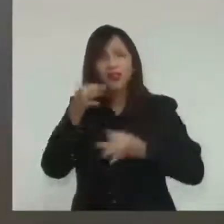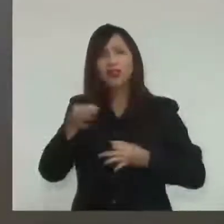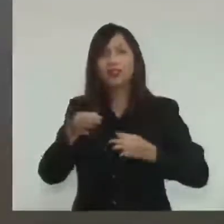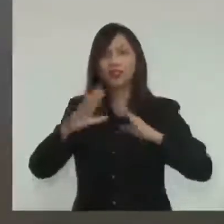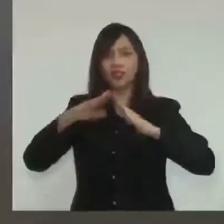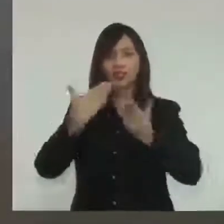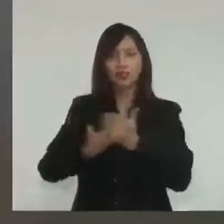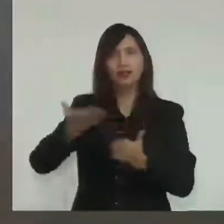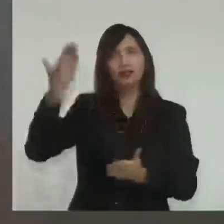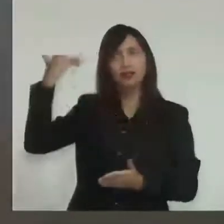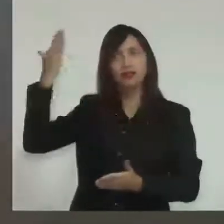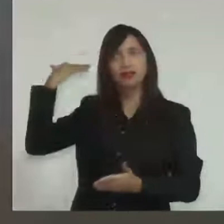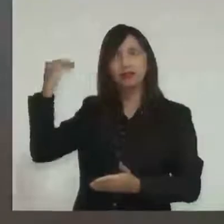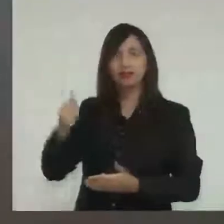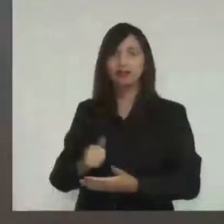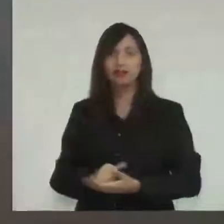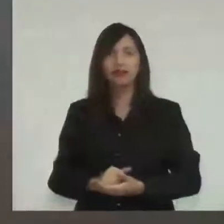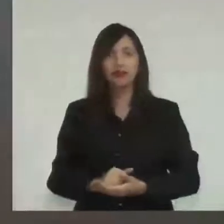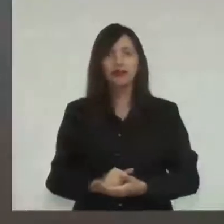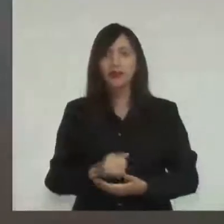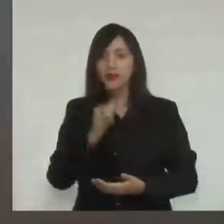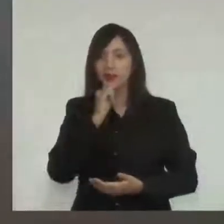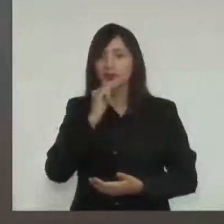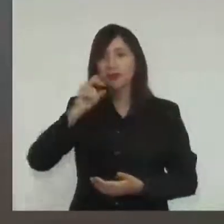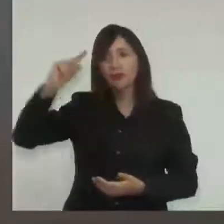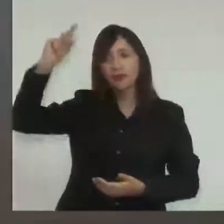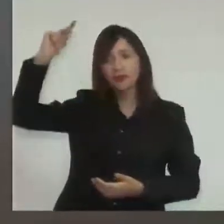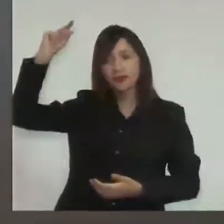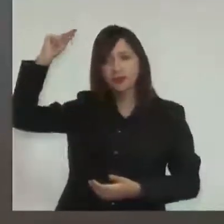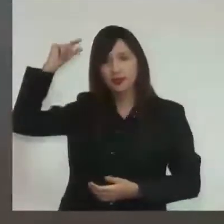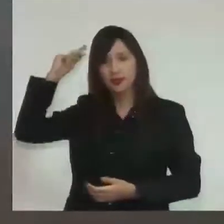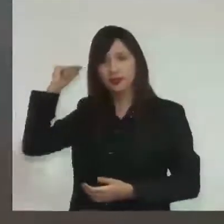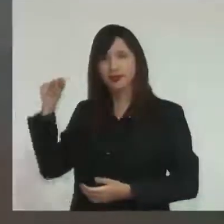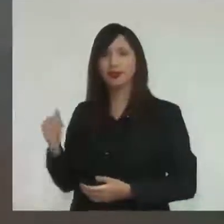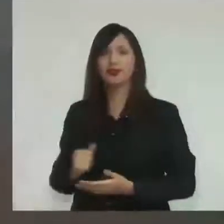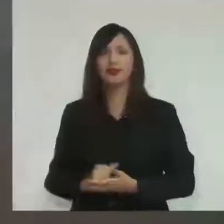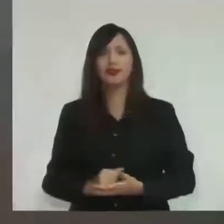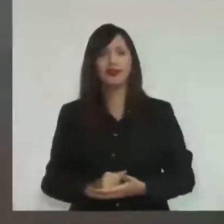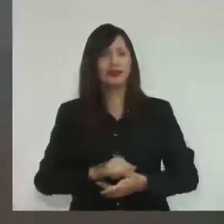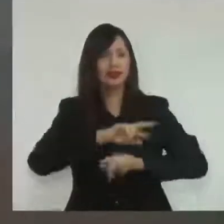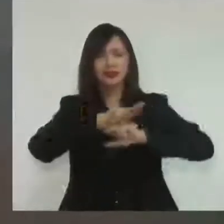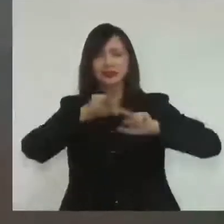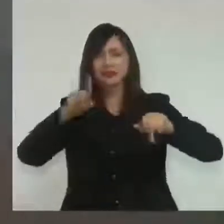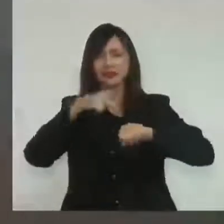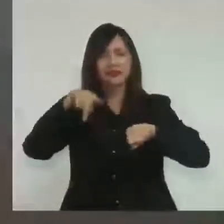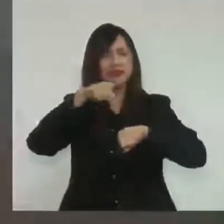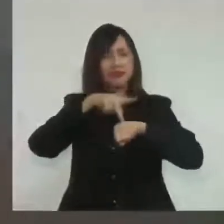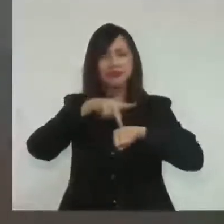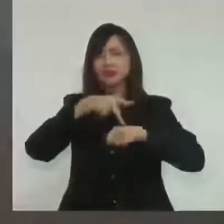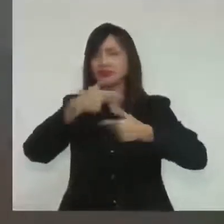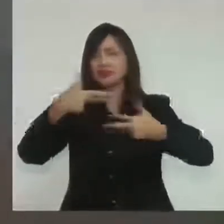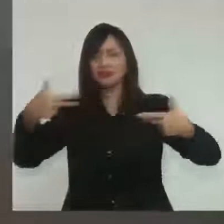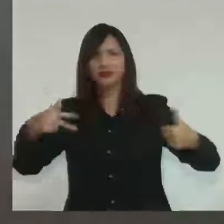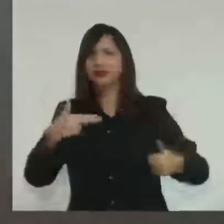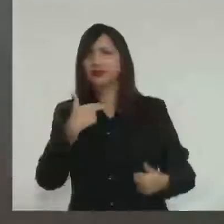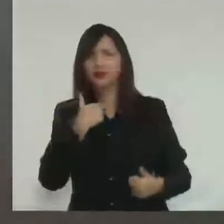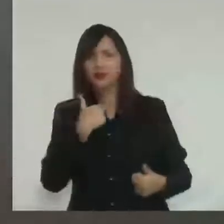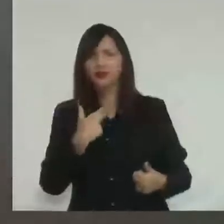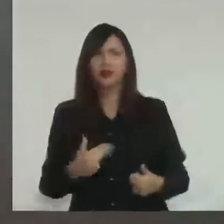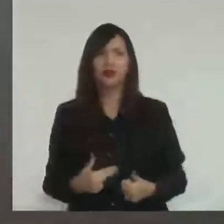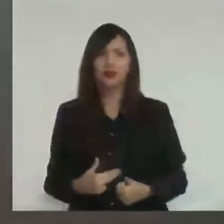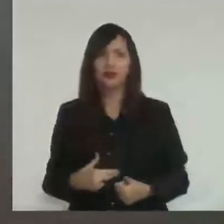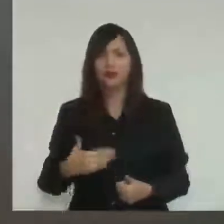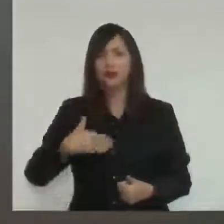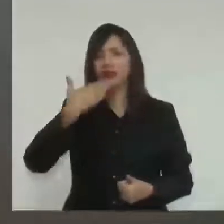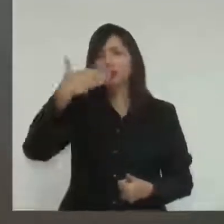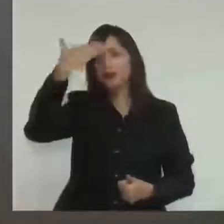da Arábia Saudita. Né? Tem o modelo saudita, tem o modelo da Coreia do Norte, tem vários modelos. Coreia do Norte não pode nenhuma. Tem a Arábia Saudita